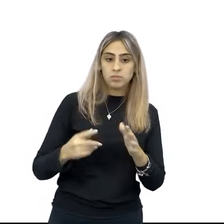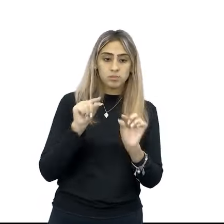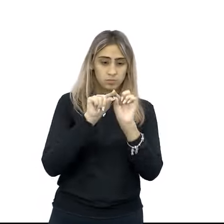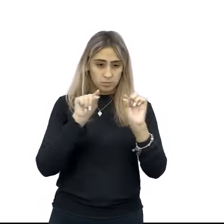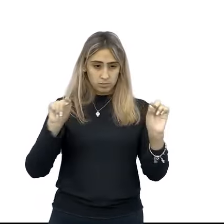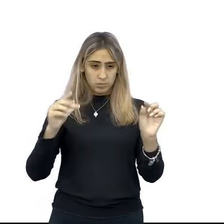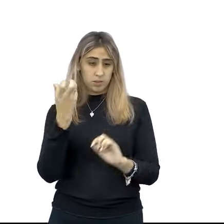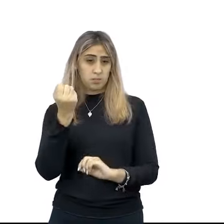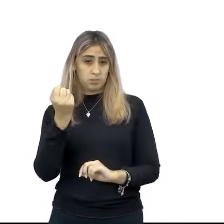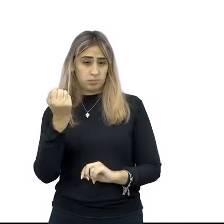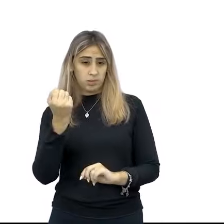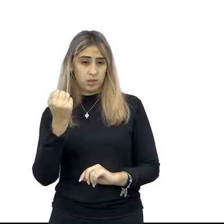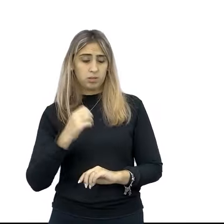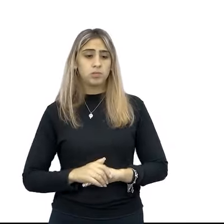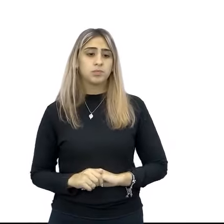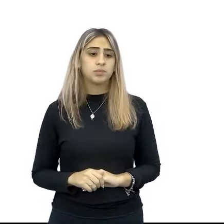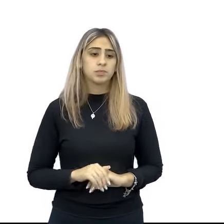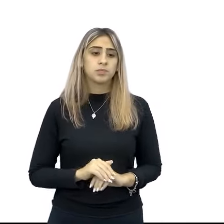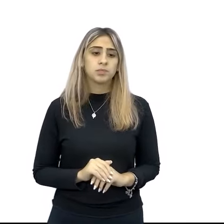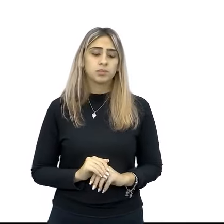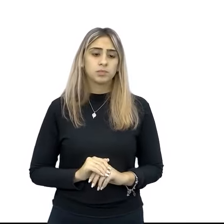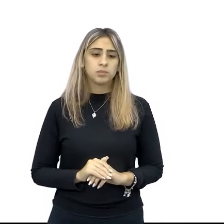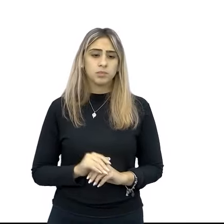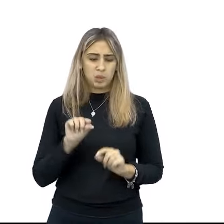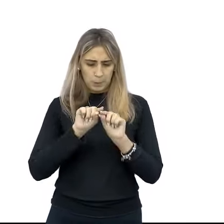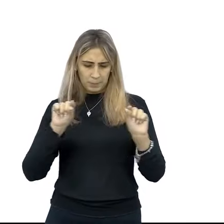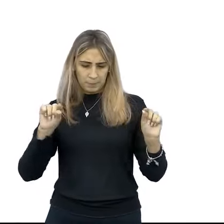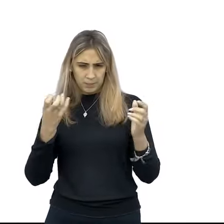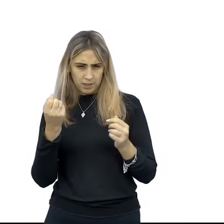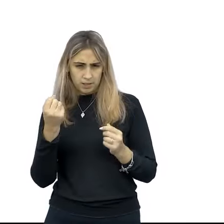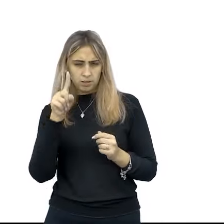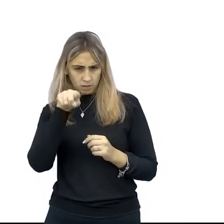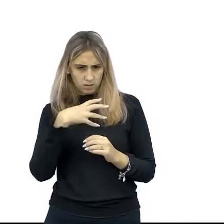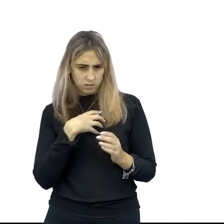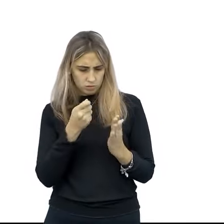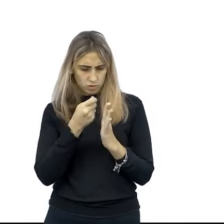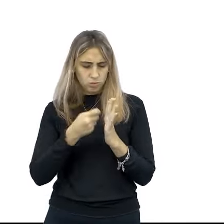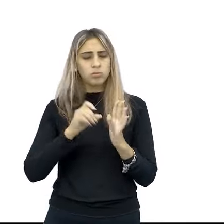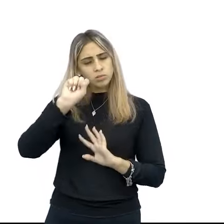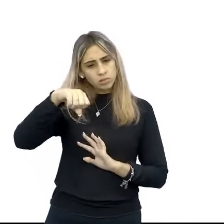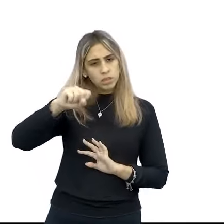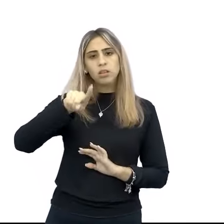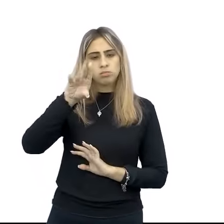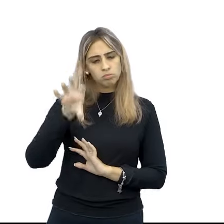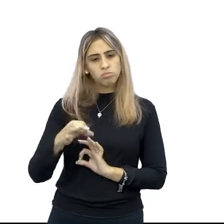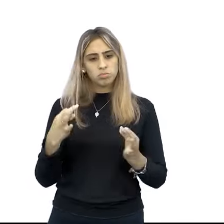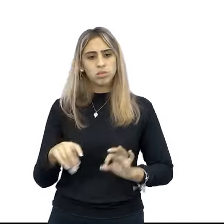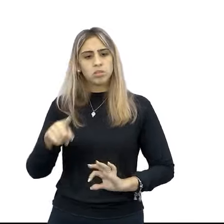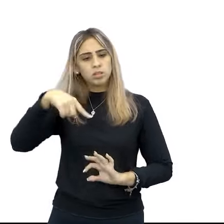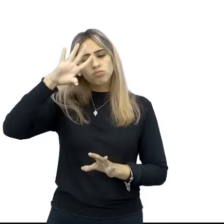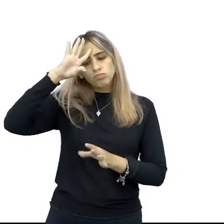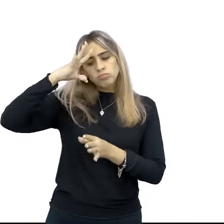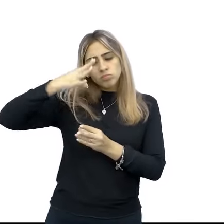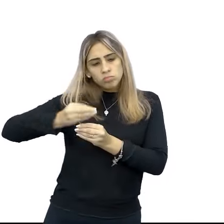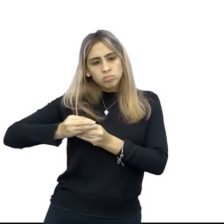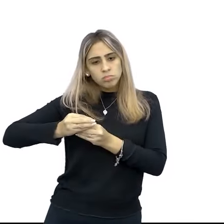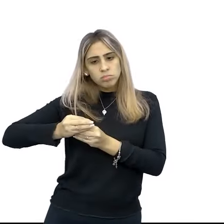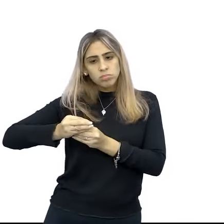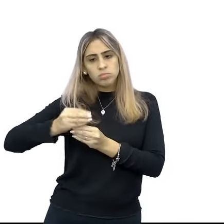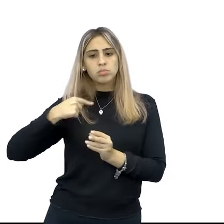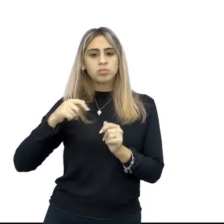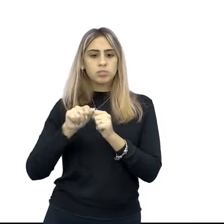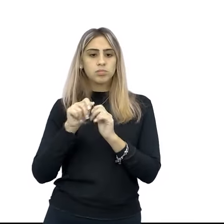que estão contidas no corpo da carta, é isso mesmo, né? Então, é importantíssimo que eles compreendam. Então, eu vou fazer